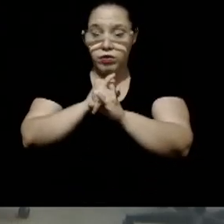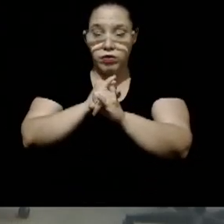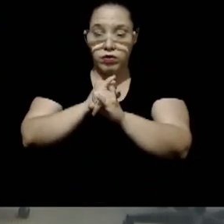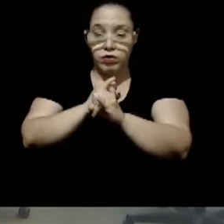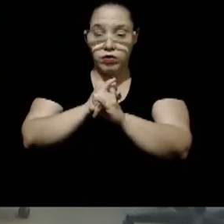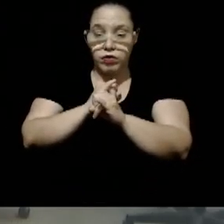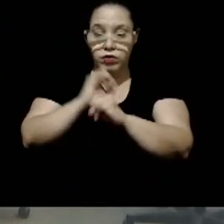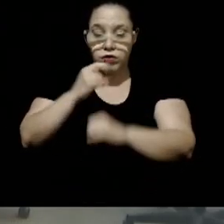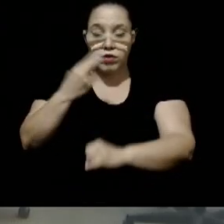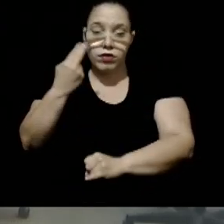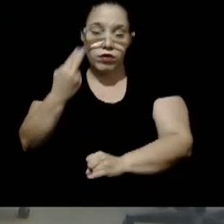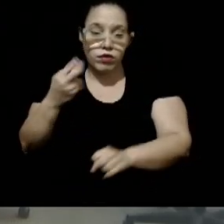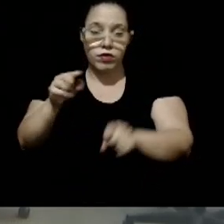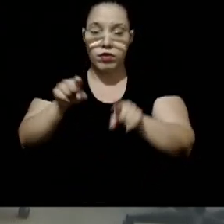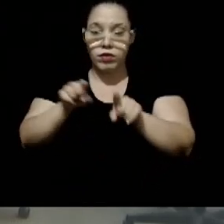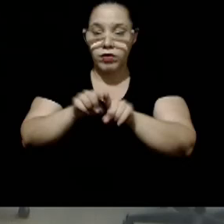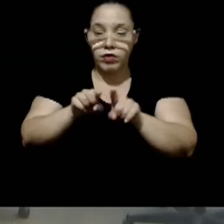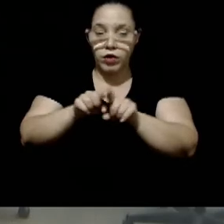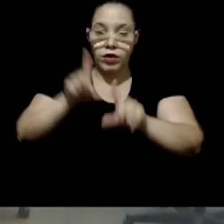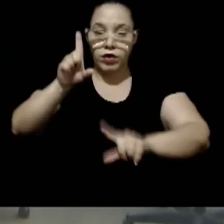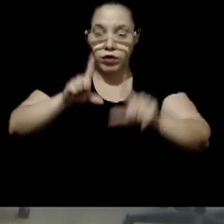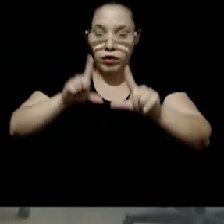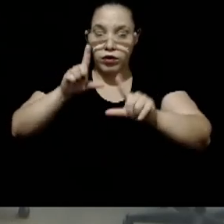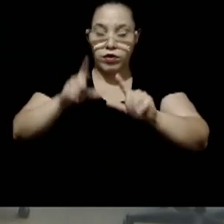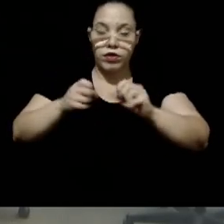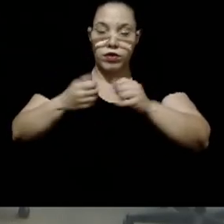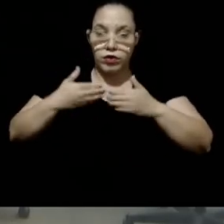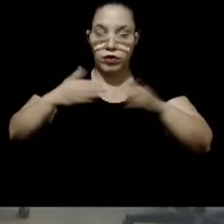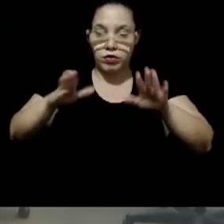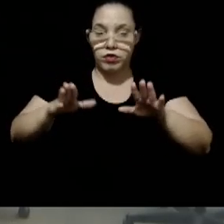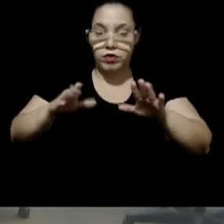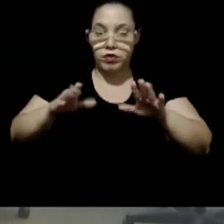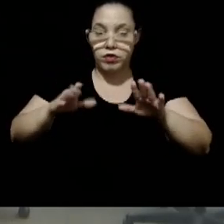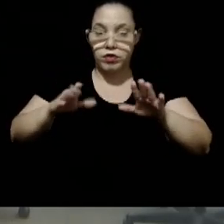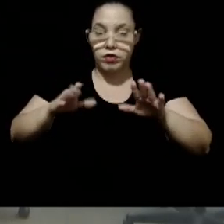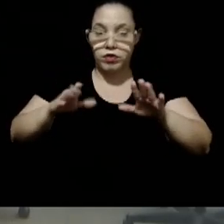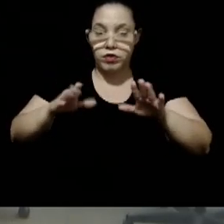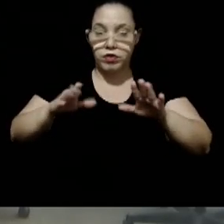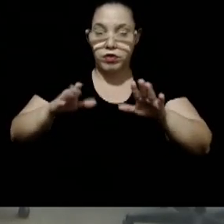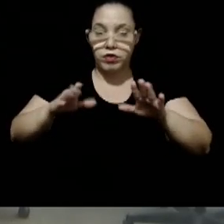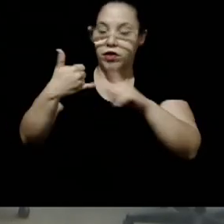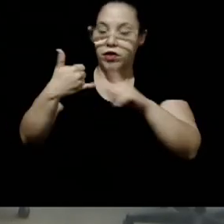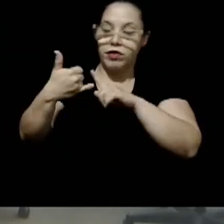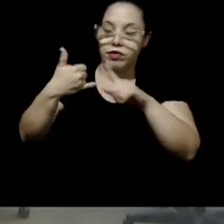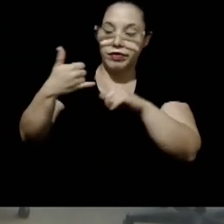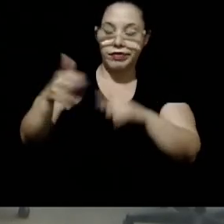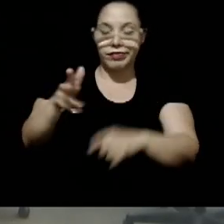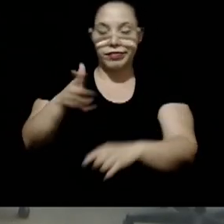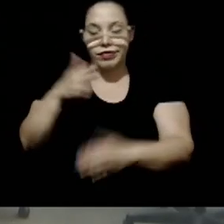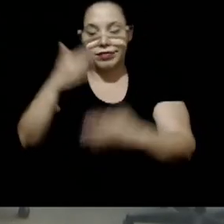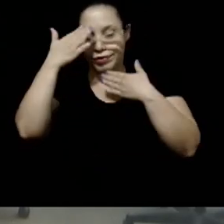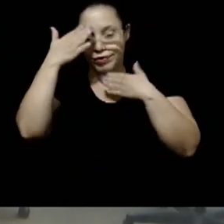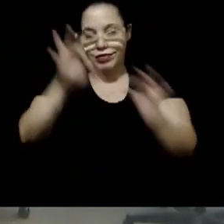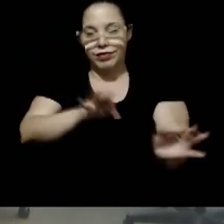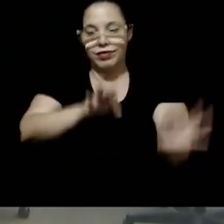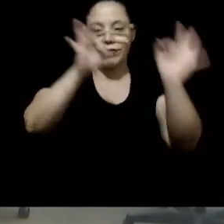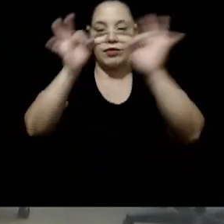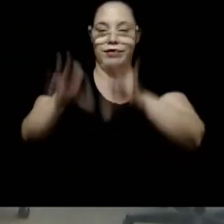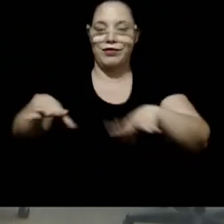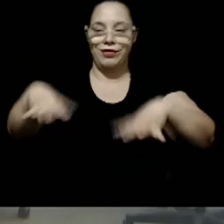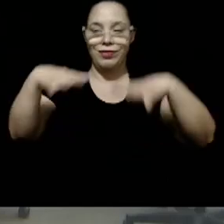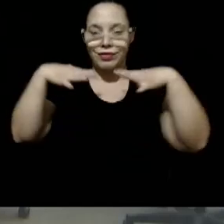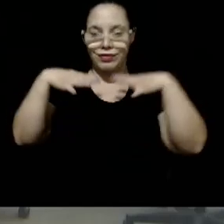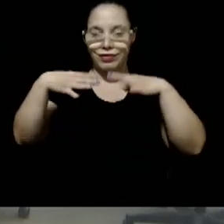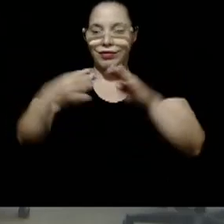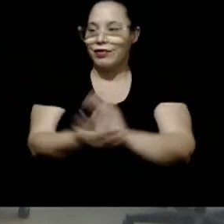aí na sua TV no canal aberto no seu celular muito obrigada pela sua audiência pela sua companhia